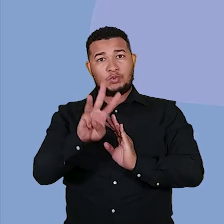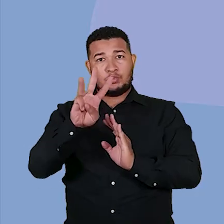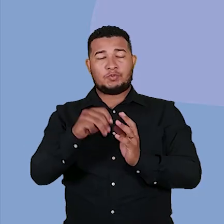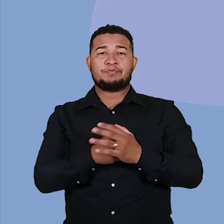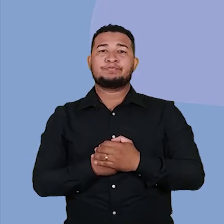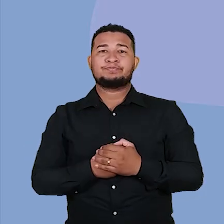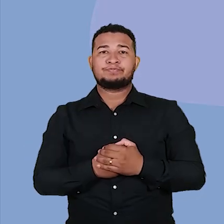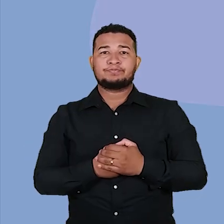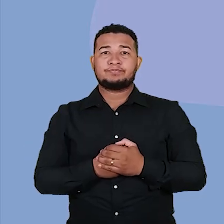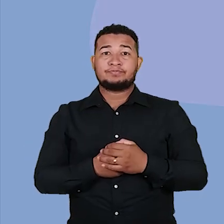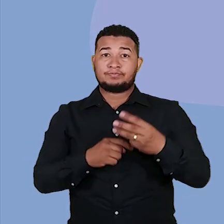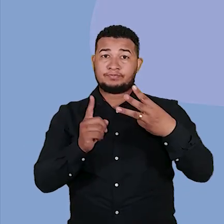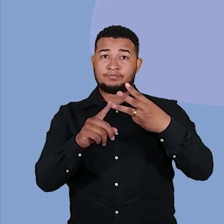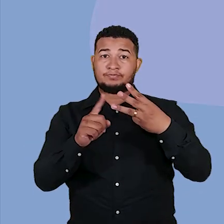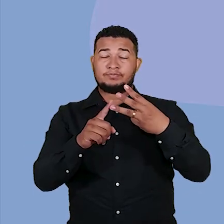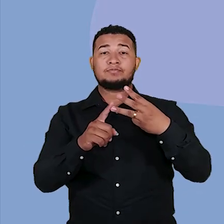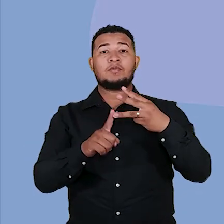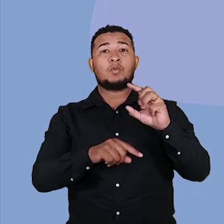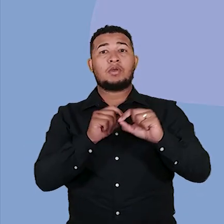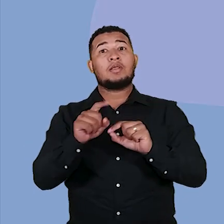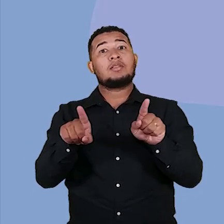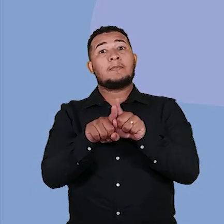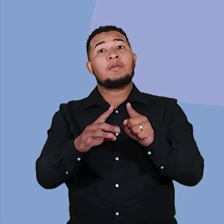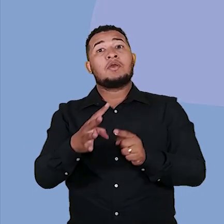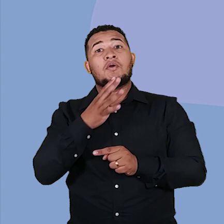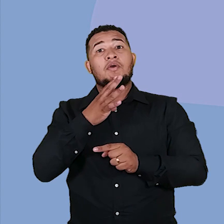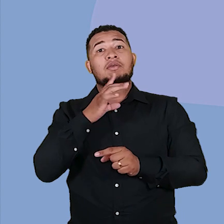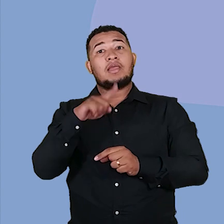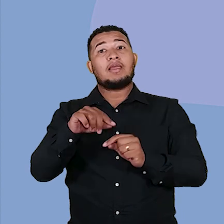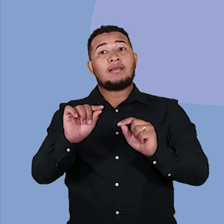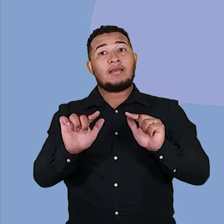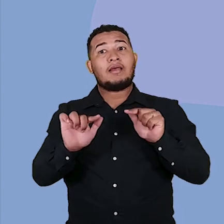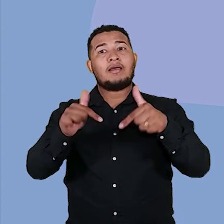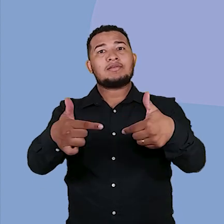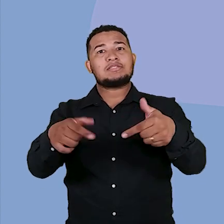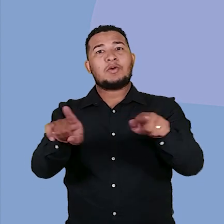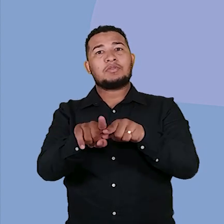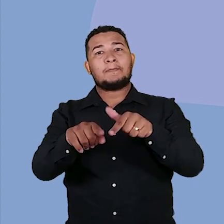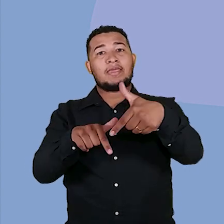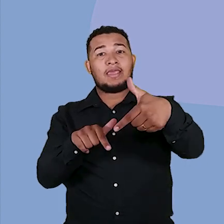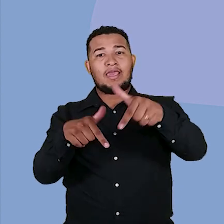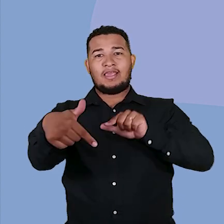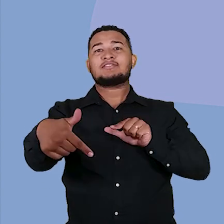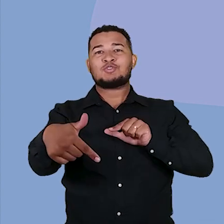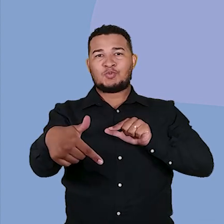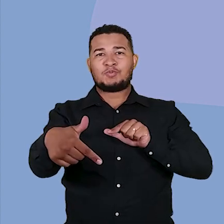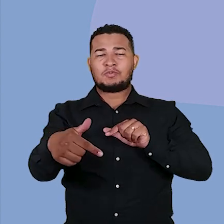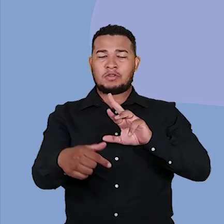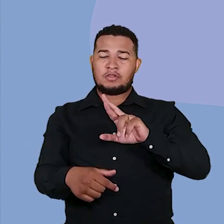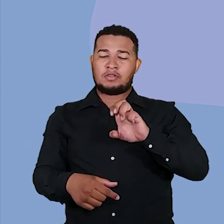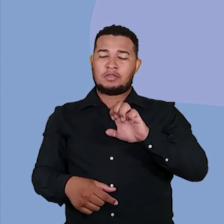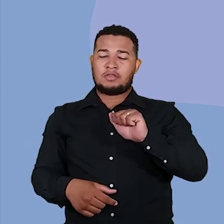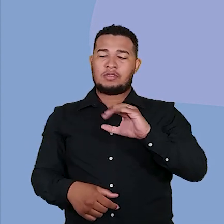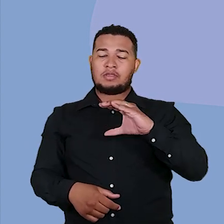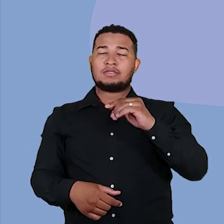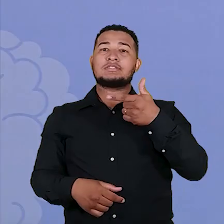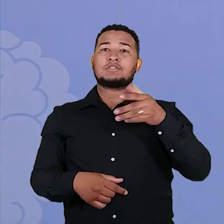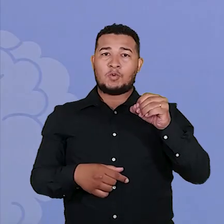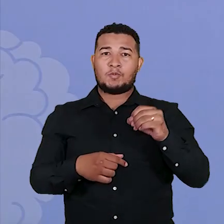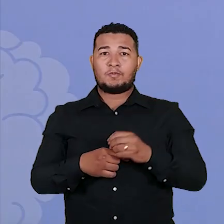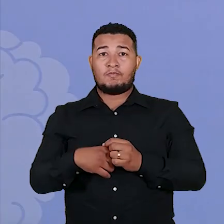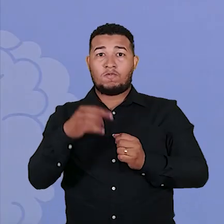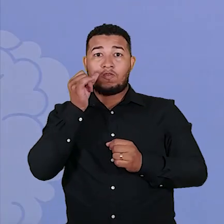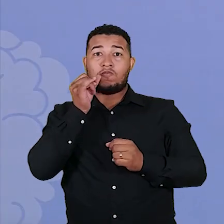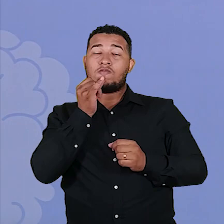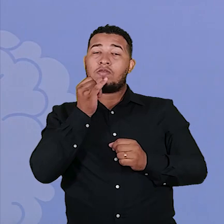newton a terceira lei de newton também conhecida como ação e reação tá então nós temos